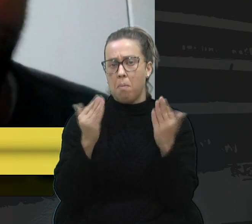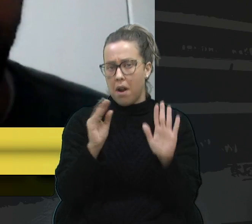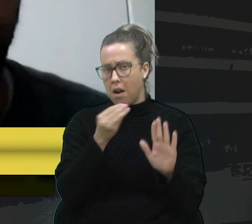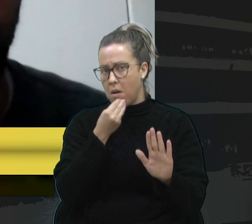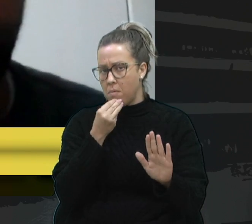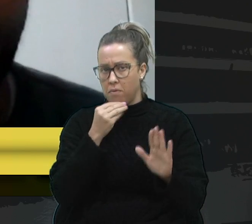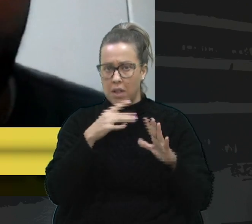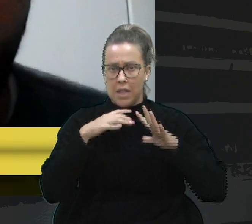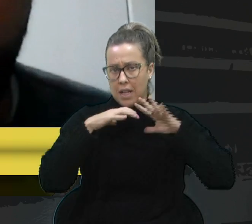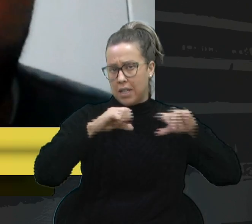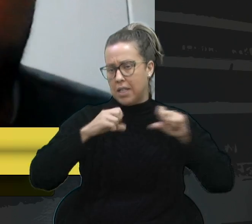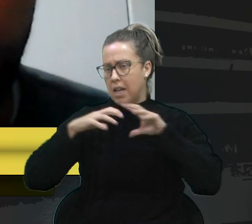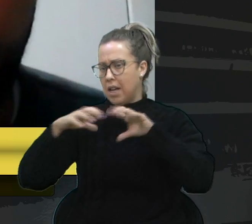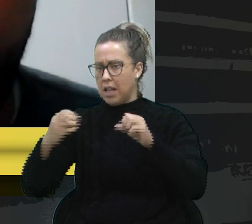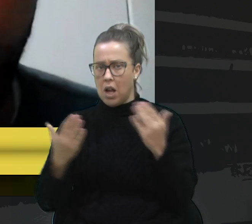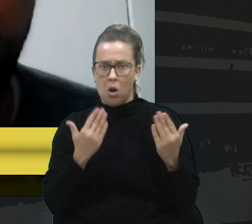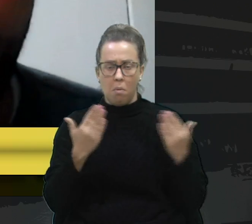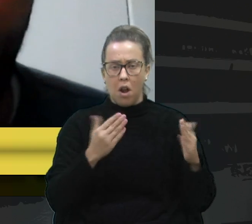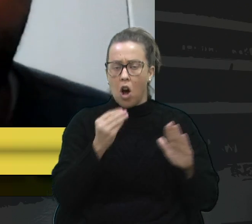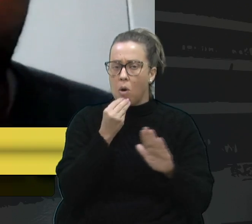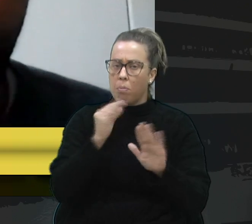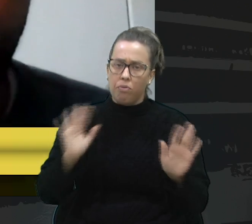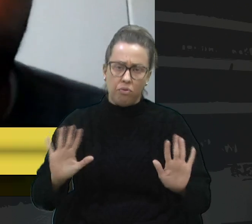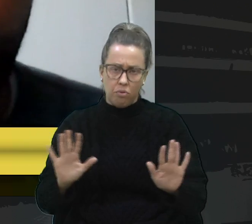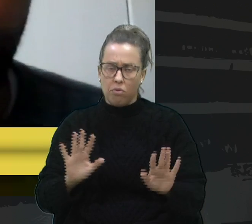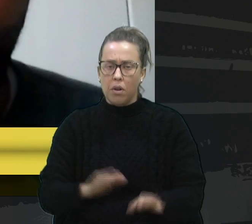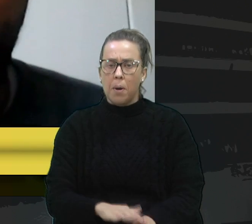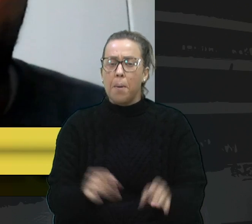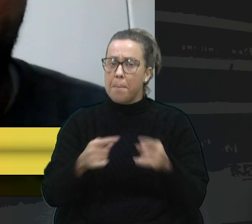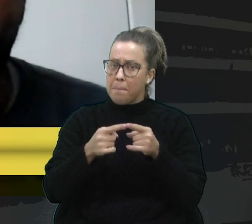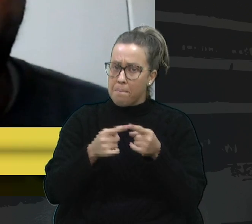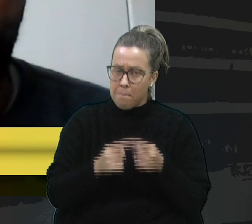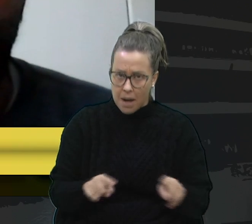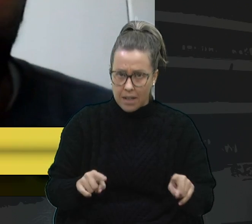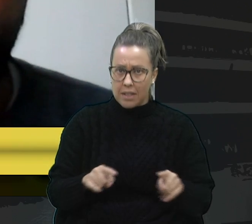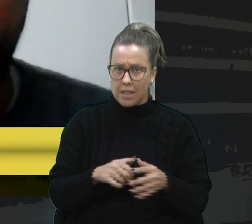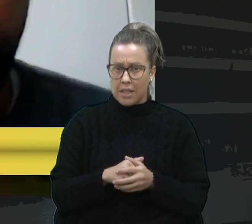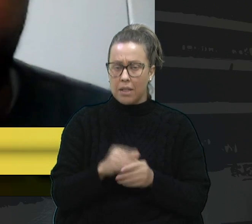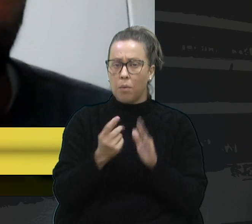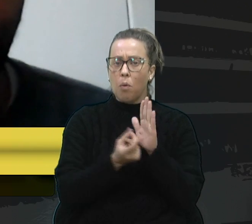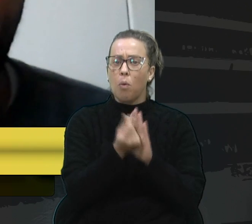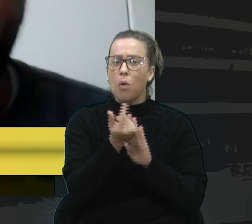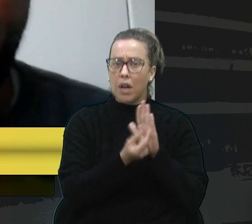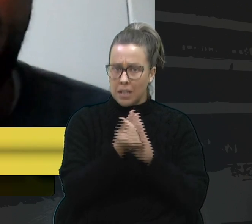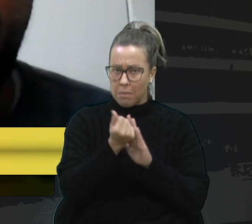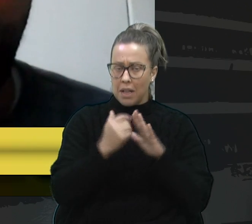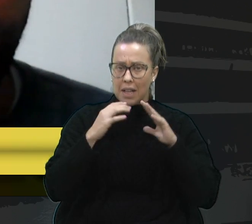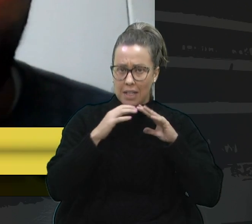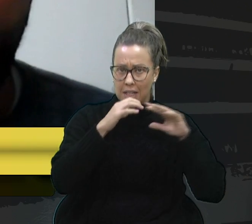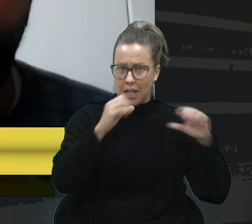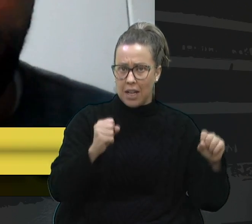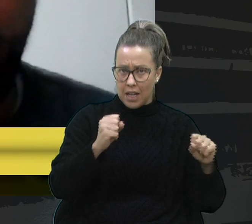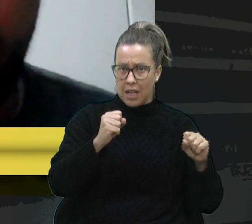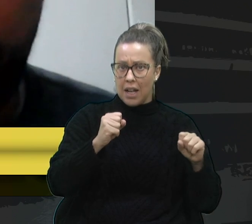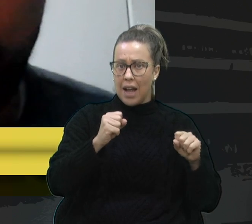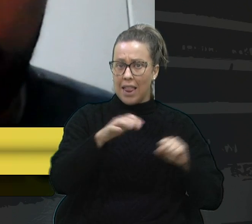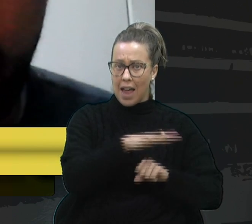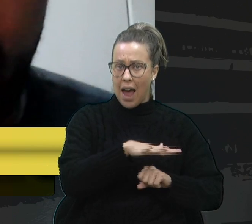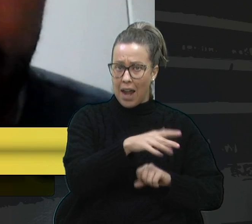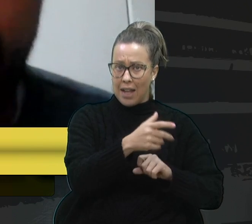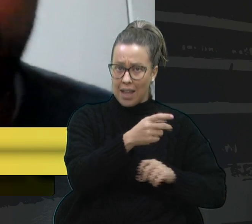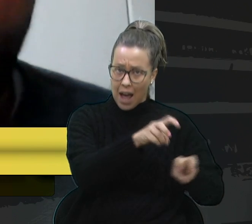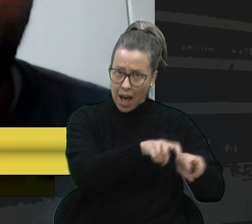das secretarias, logicamente que não, né? Mas enfim, o orçamento da Secretaria Municipal de